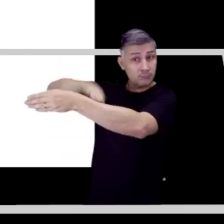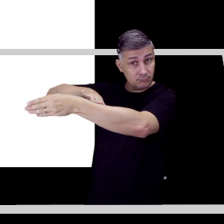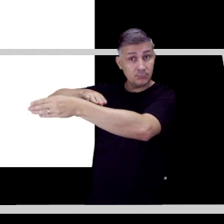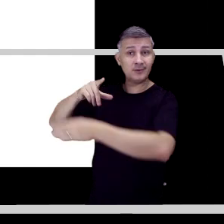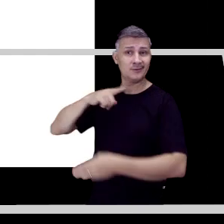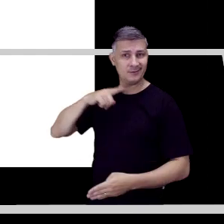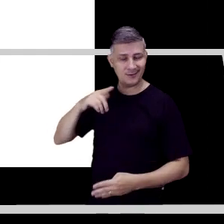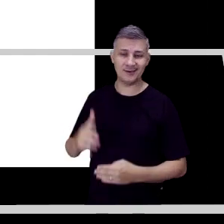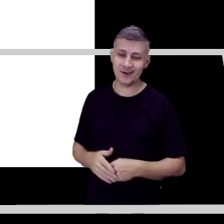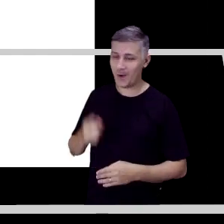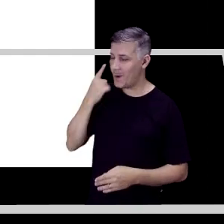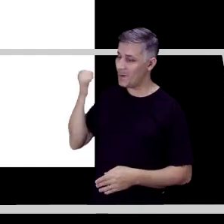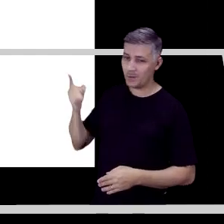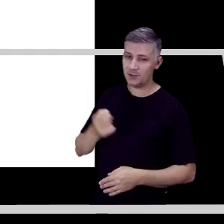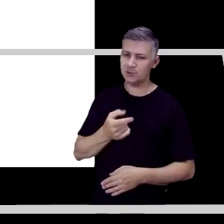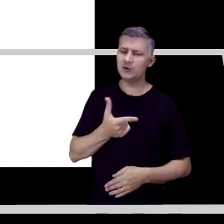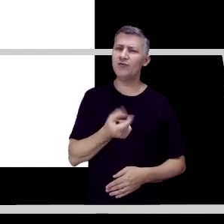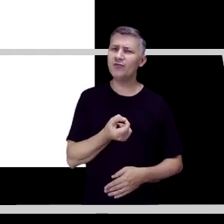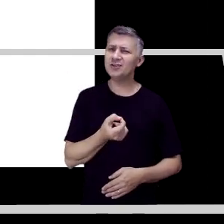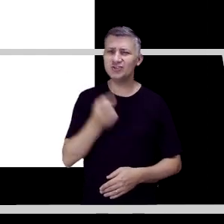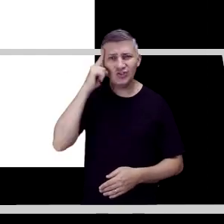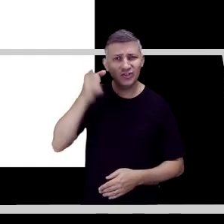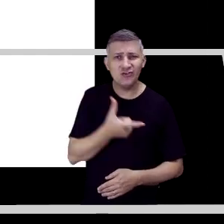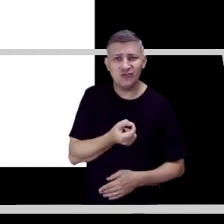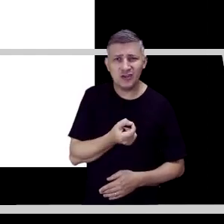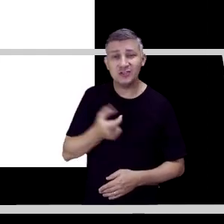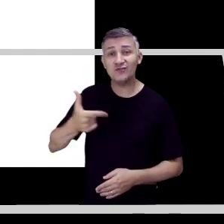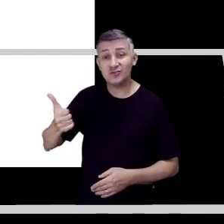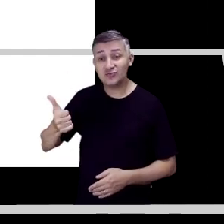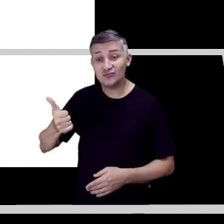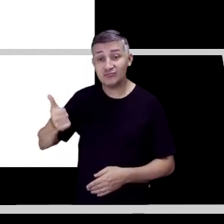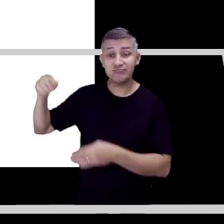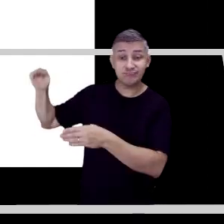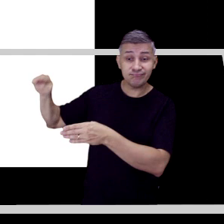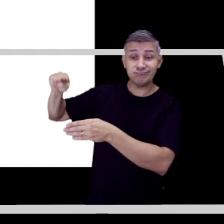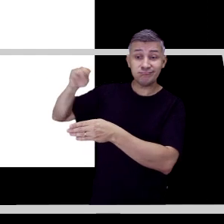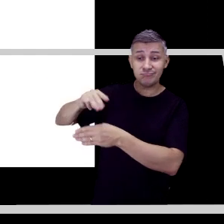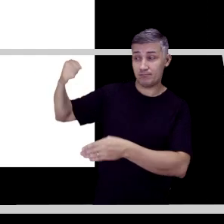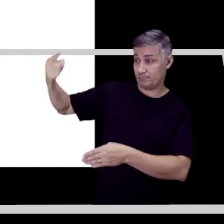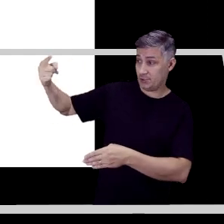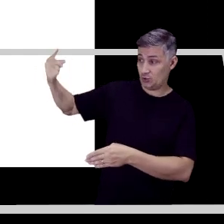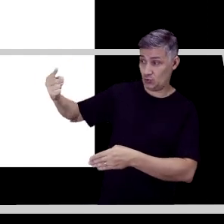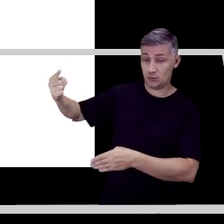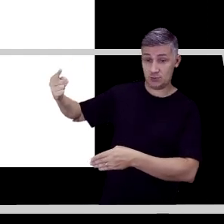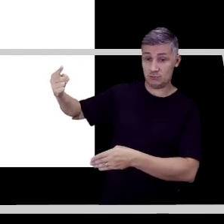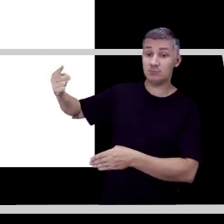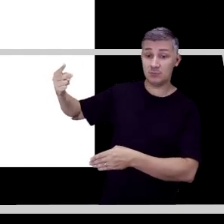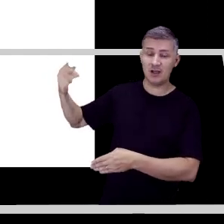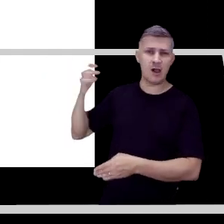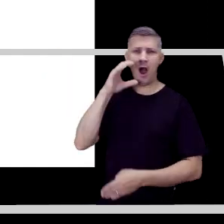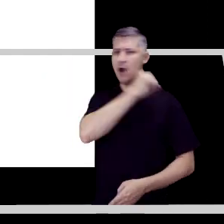superiores. Então, tem ali, né, no dia 20 do primeiro e do segundo, no dia 21 do terceiro e do quarto.